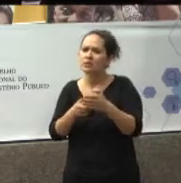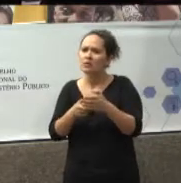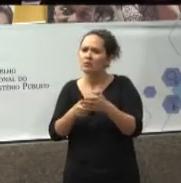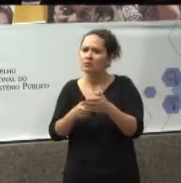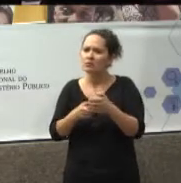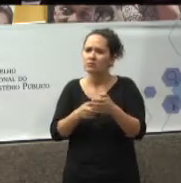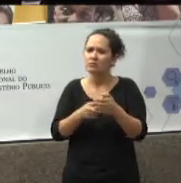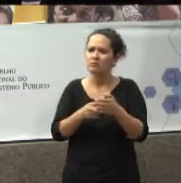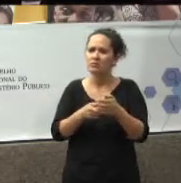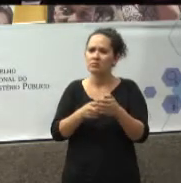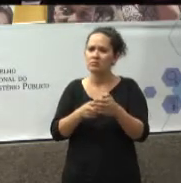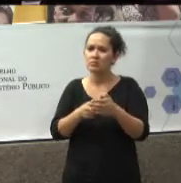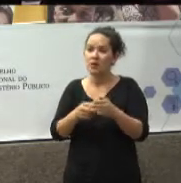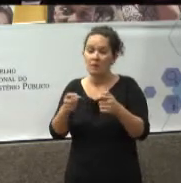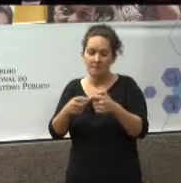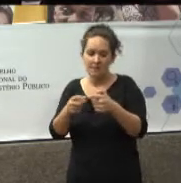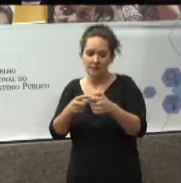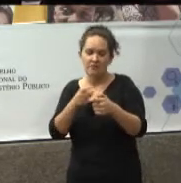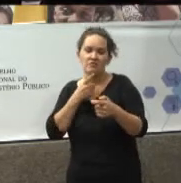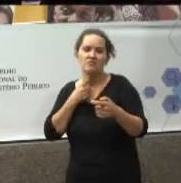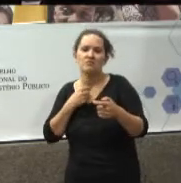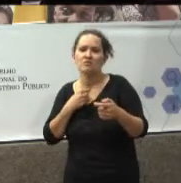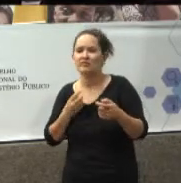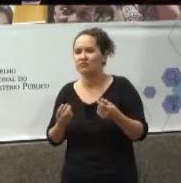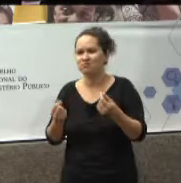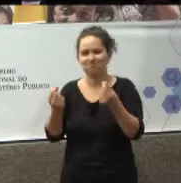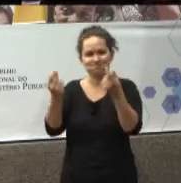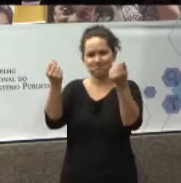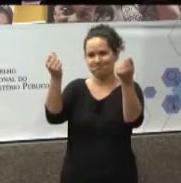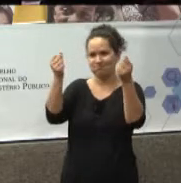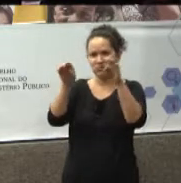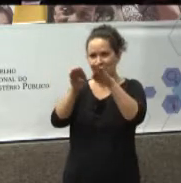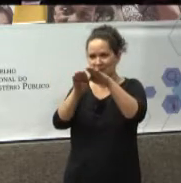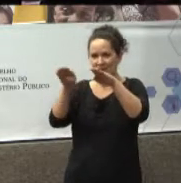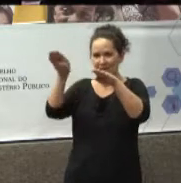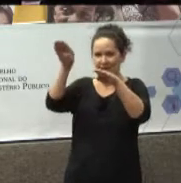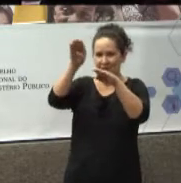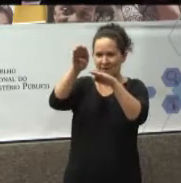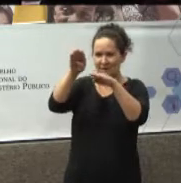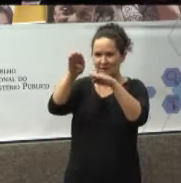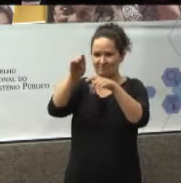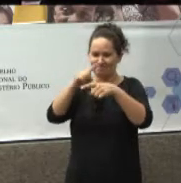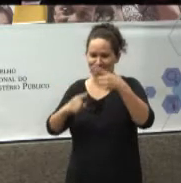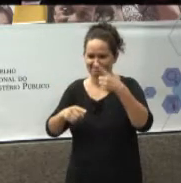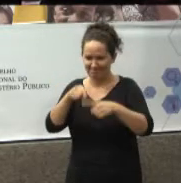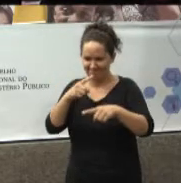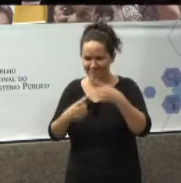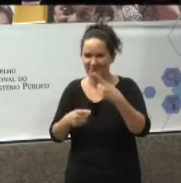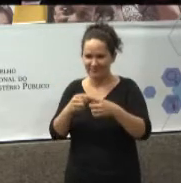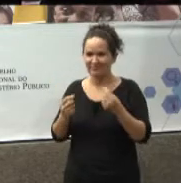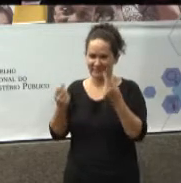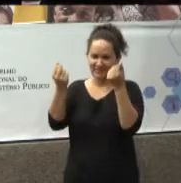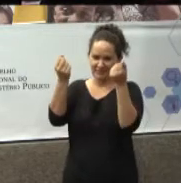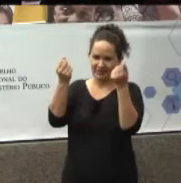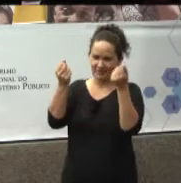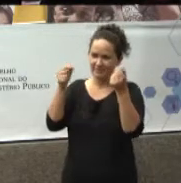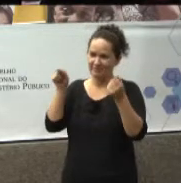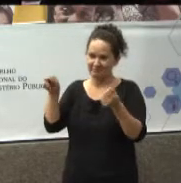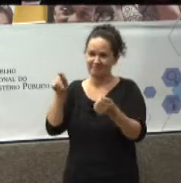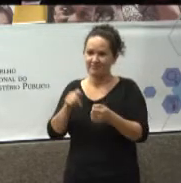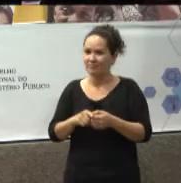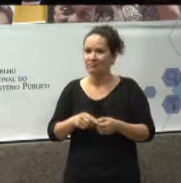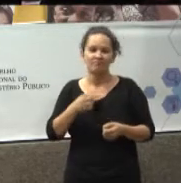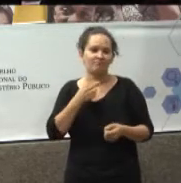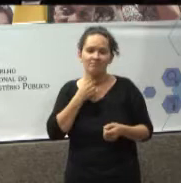gosto excessivo do ganho quem suas atividades porém acima de tudo as vantagens materiais então isso aqui é vedado